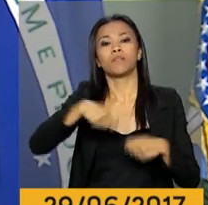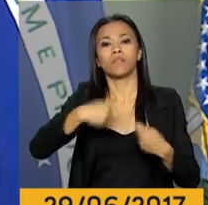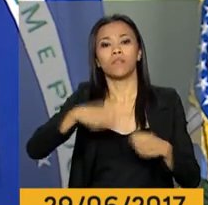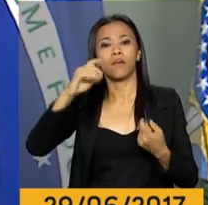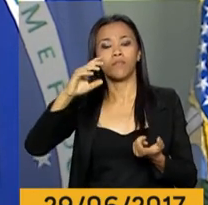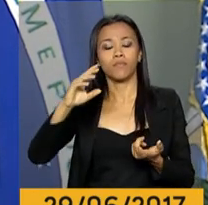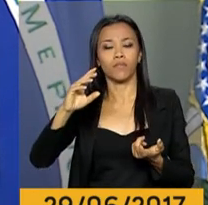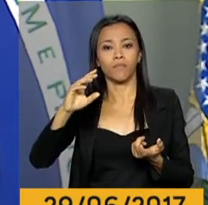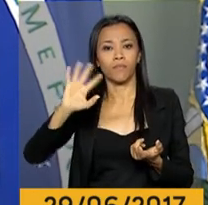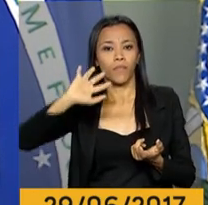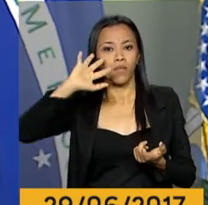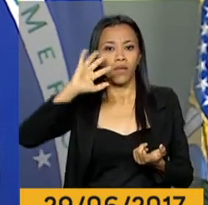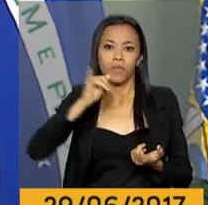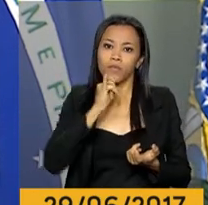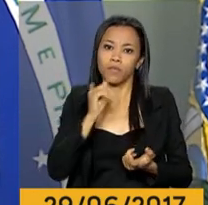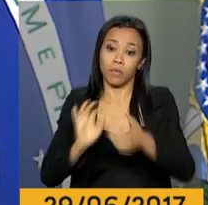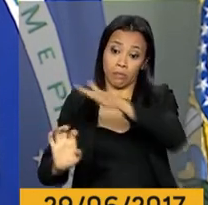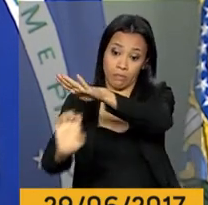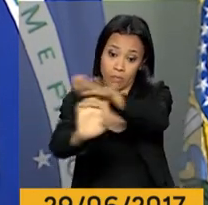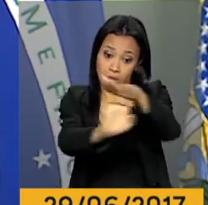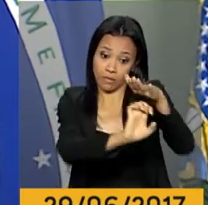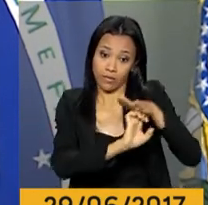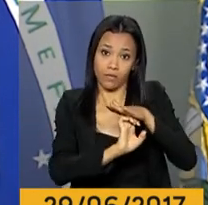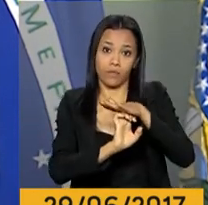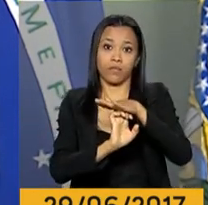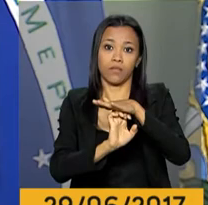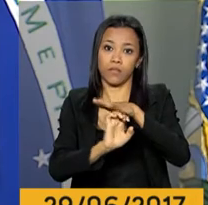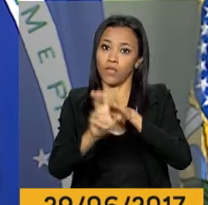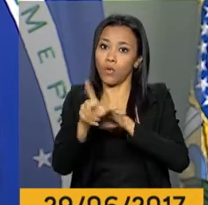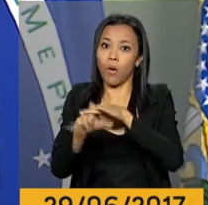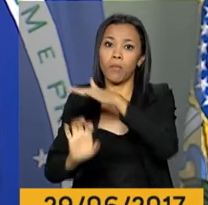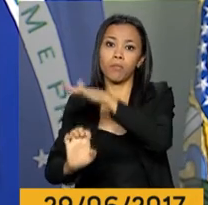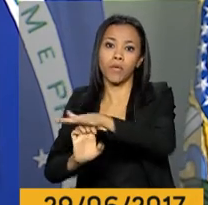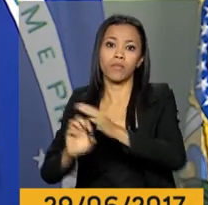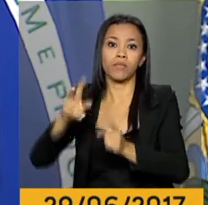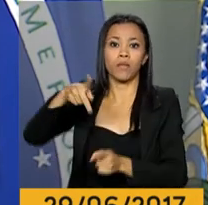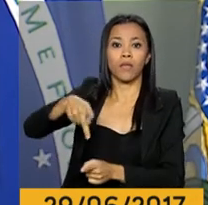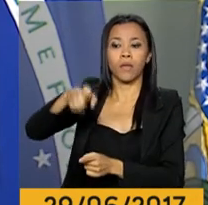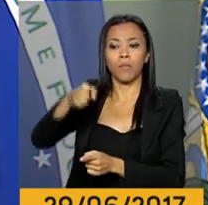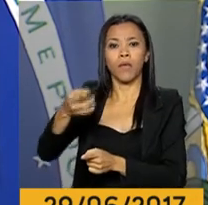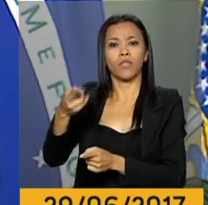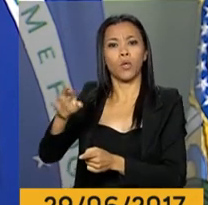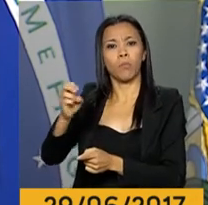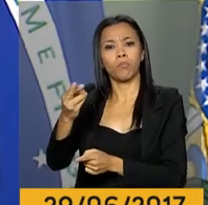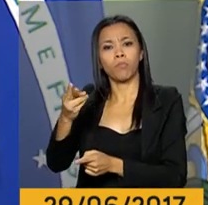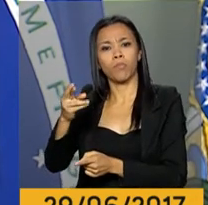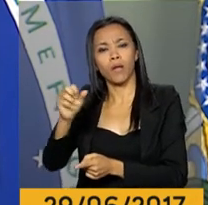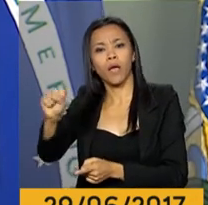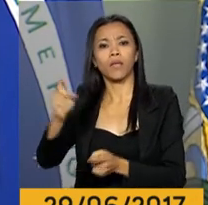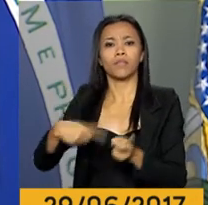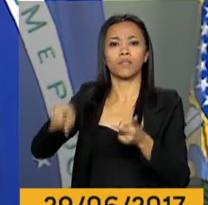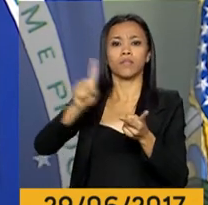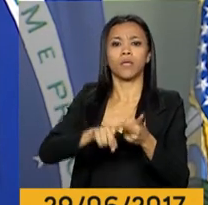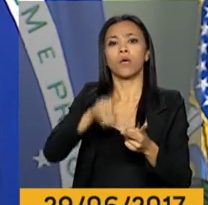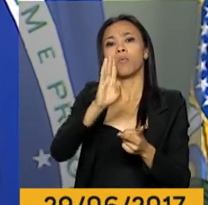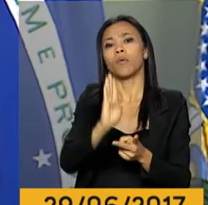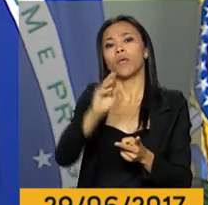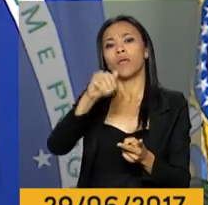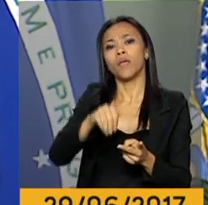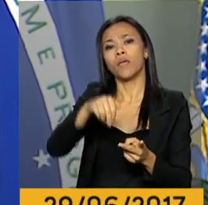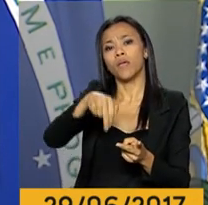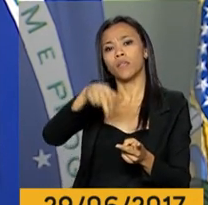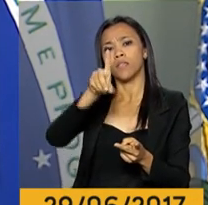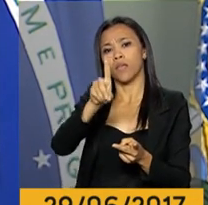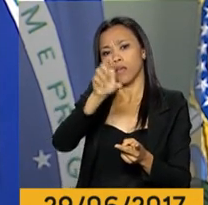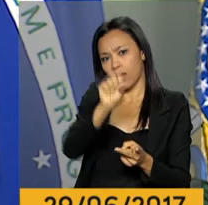empresas do porte do significado da petrobras da eletrobrás do bds sem deixar de